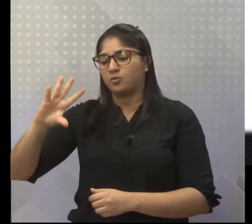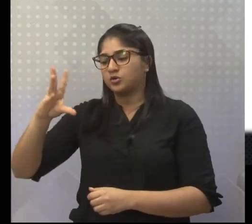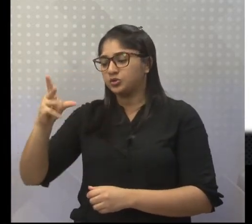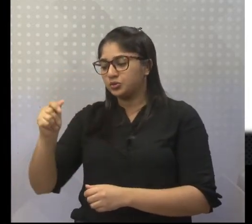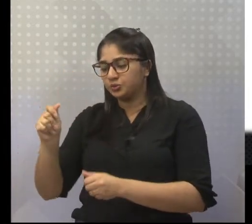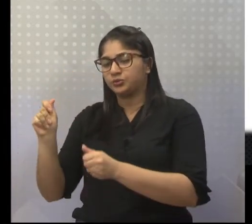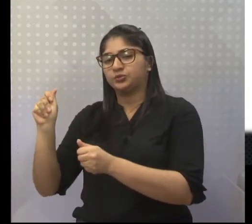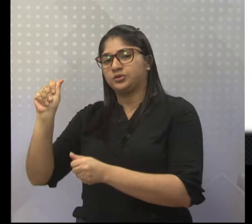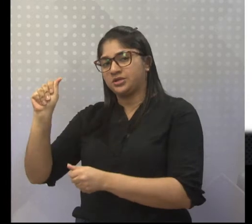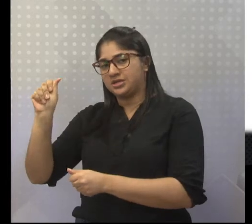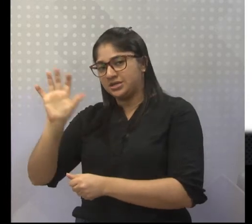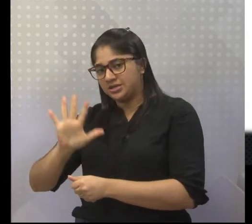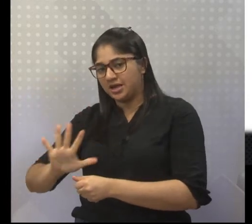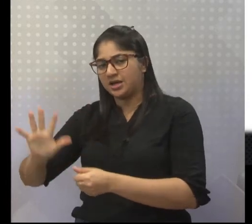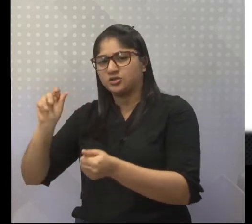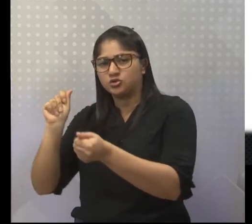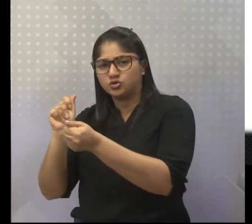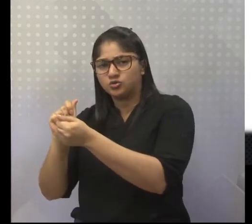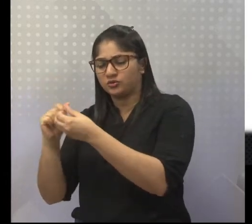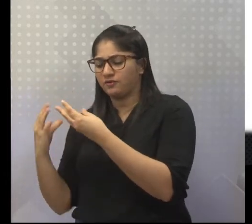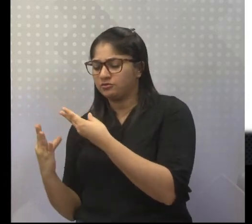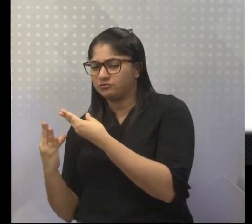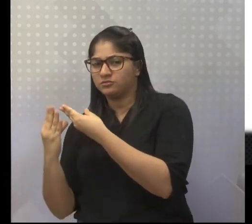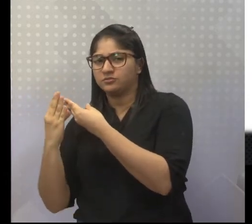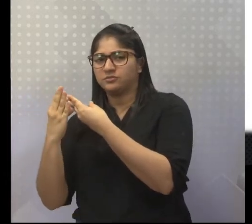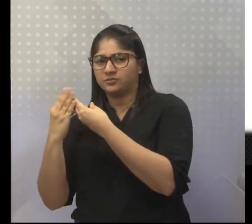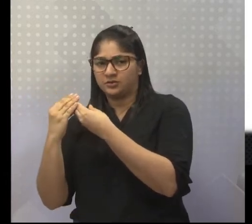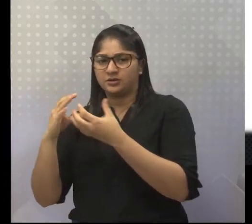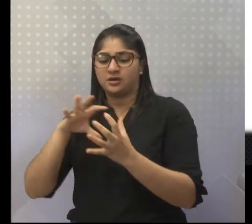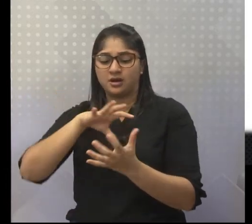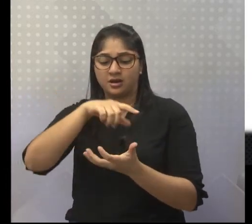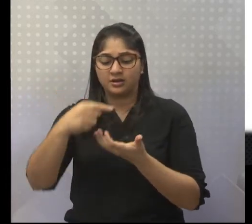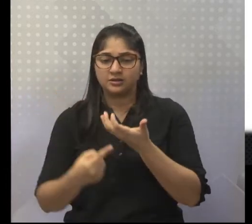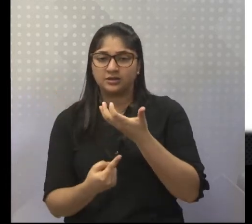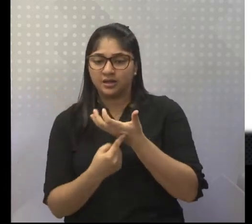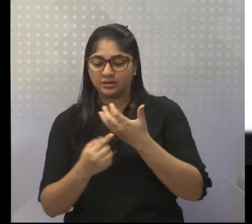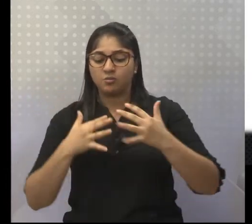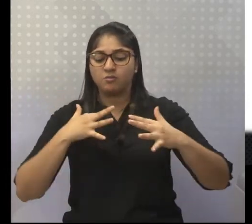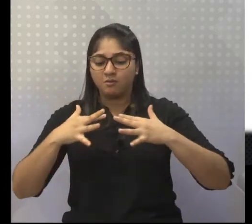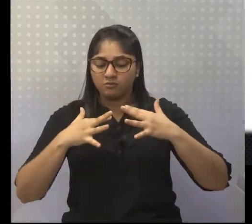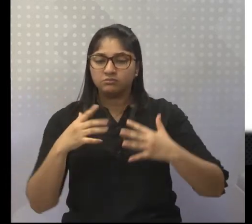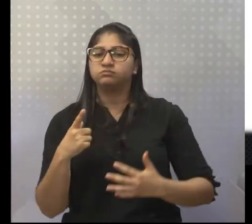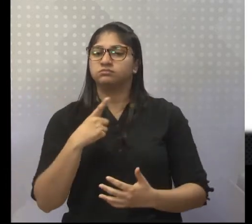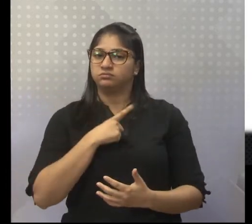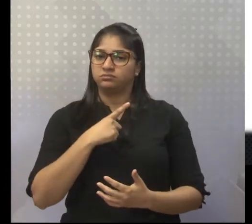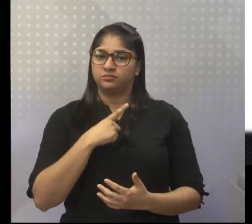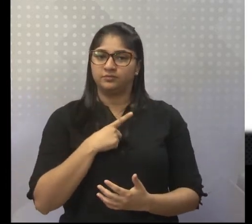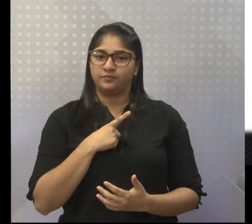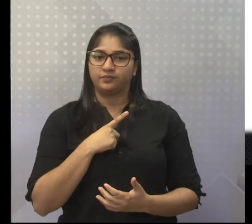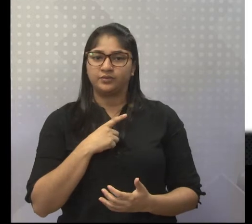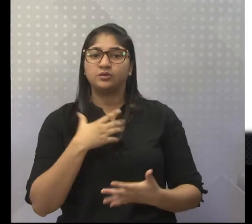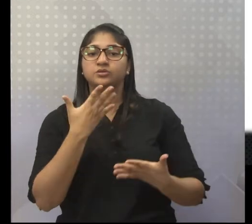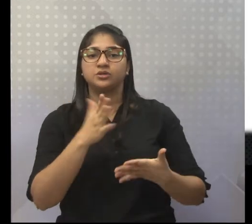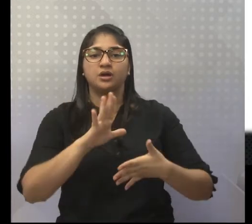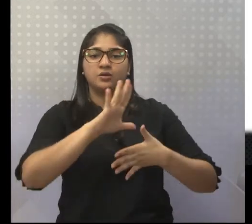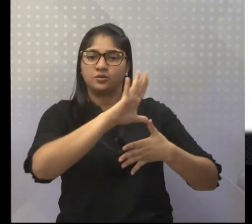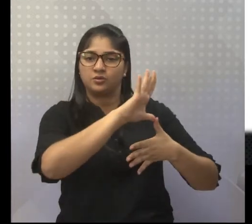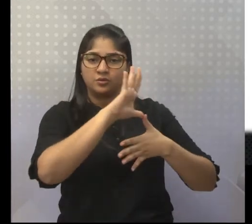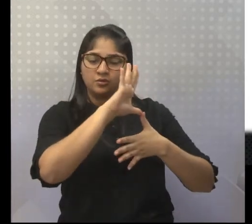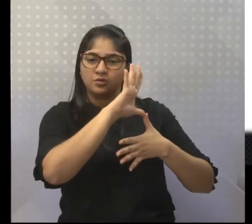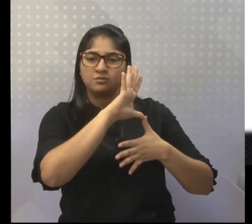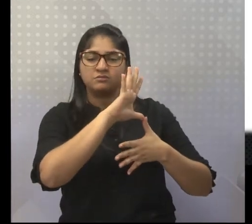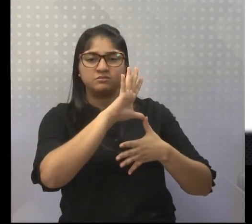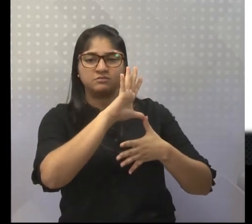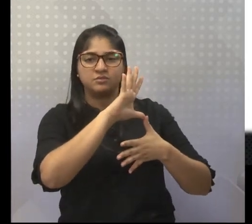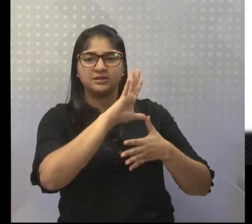eurásia né austrália foi ali perto da antártica então o movimentação no continente o lado esquerdo vocês